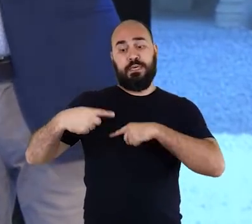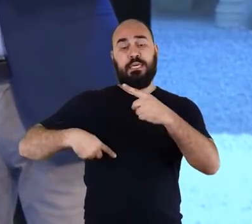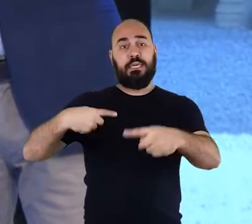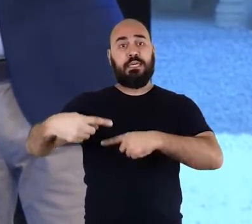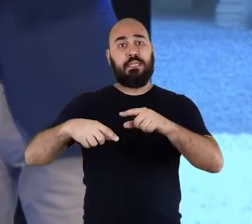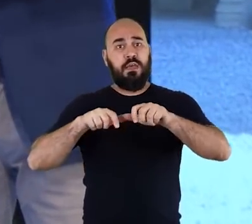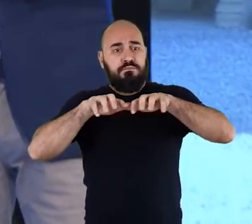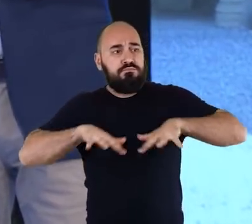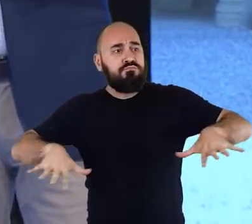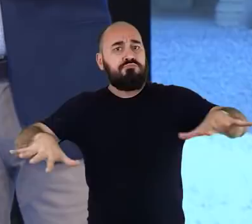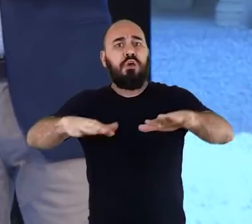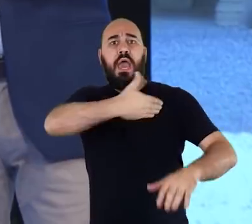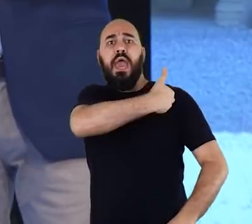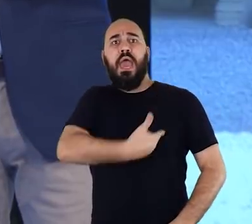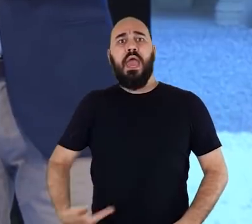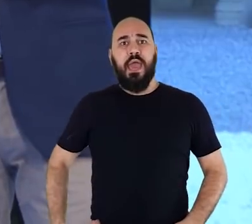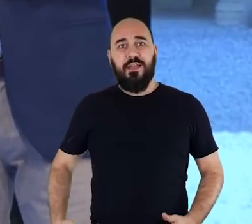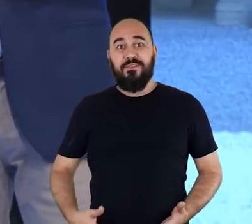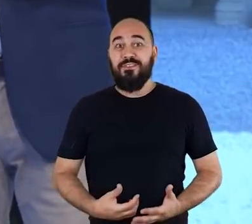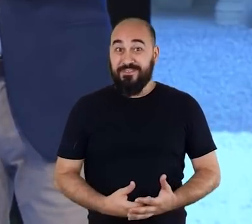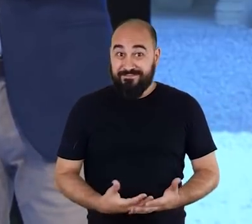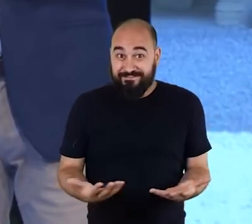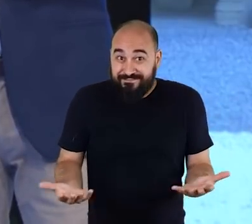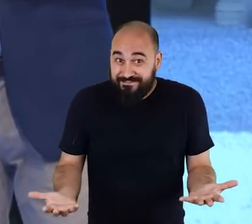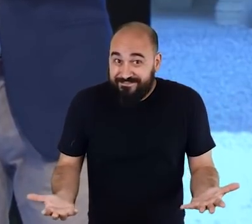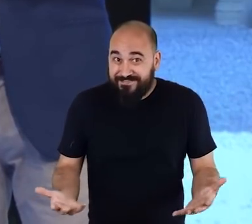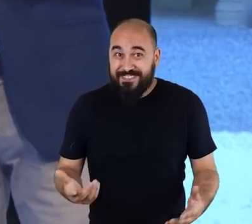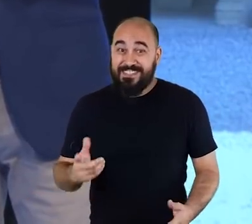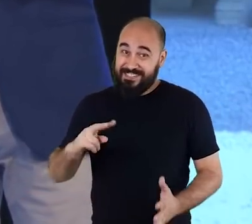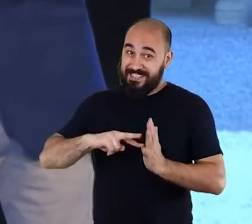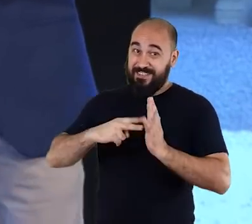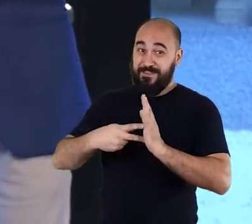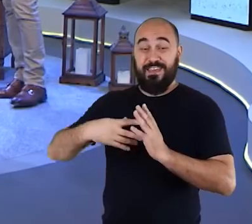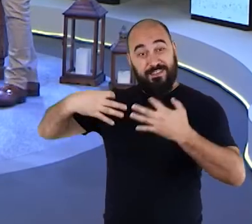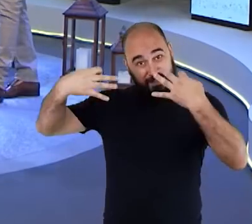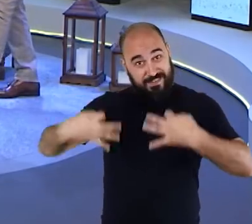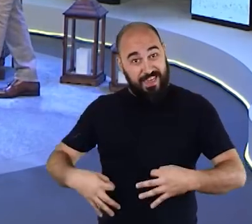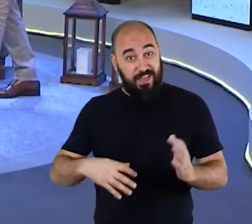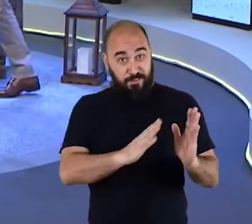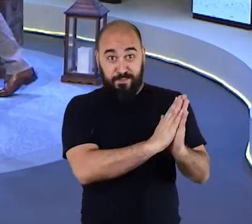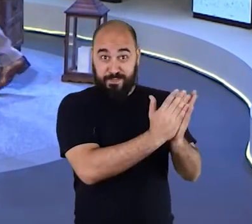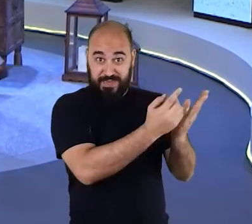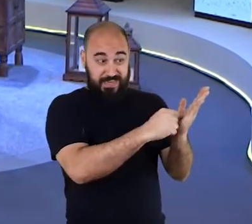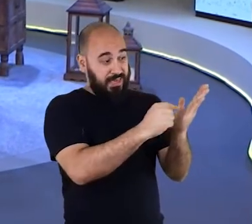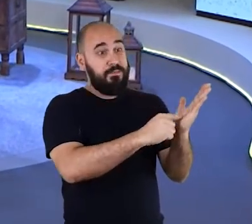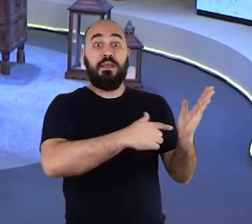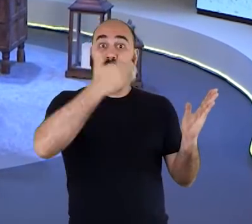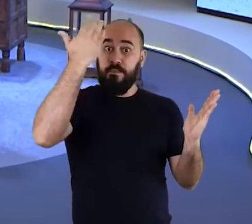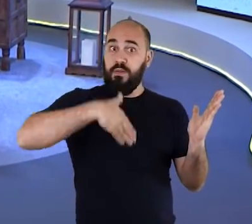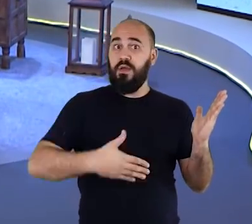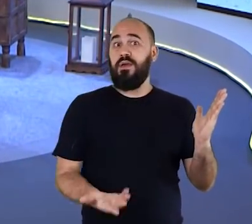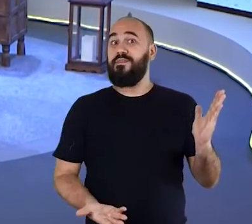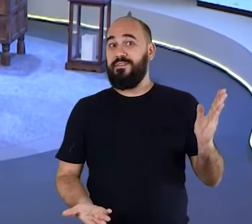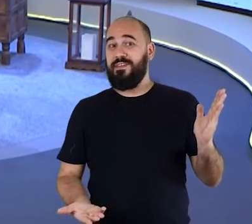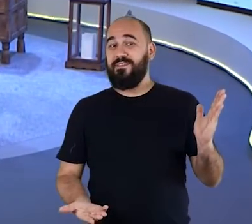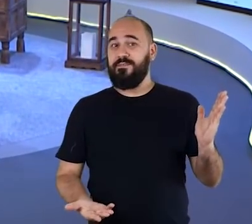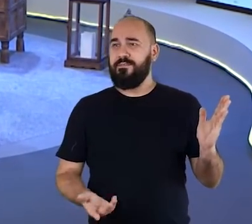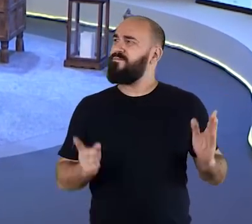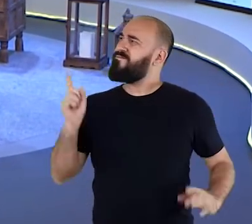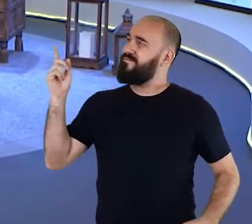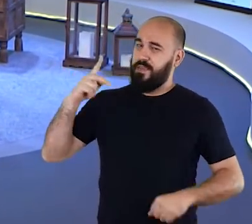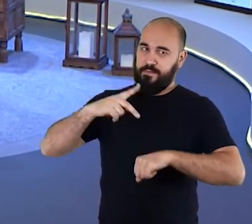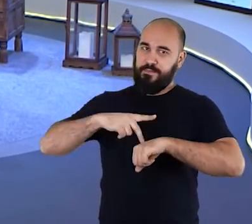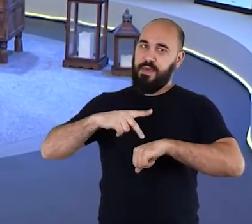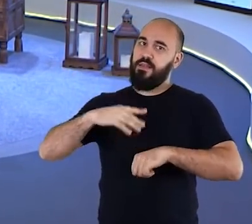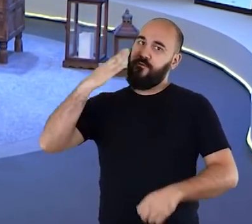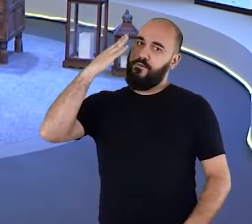que existiu realmente aquele rei mencionado na Bíblia Sagrada. Essa pedra, como eu falei, ela ficou famosa e até